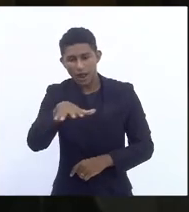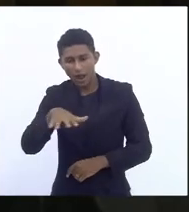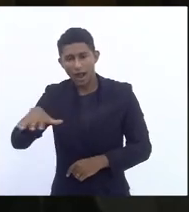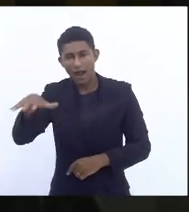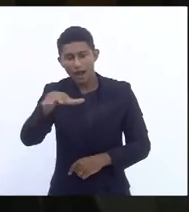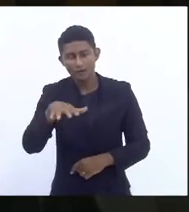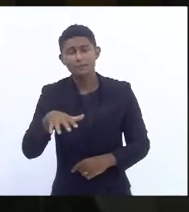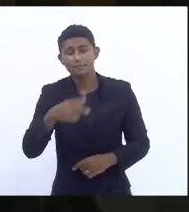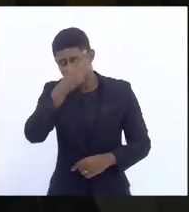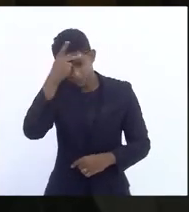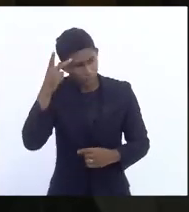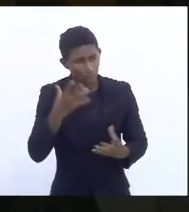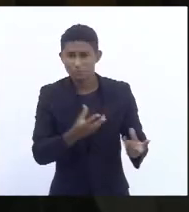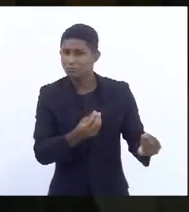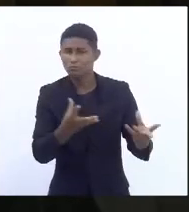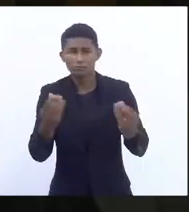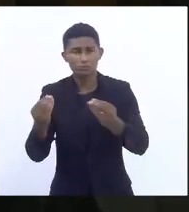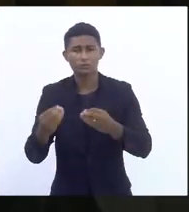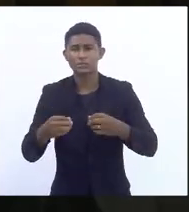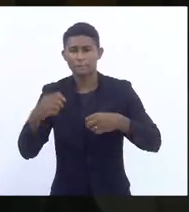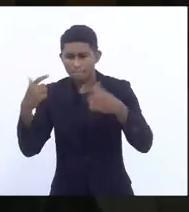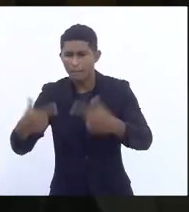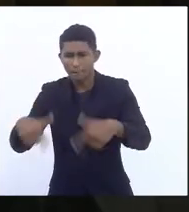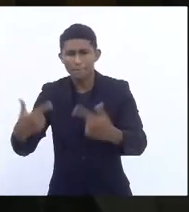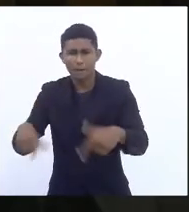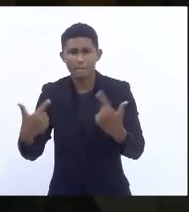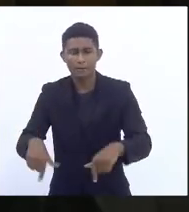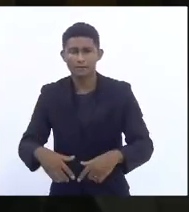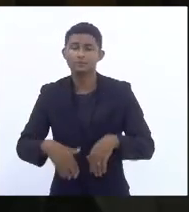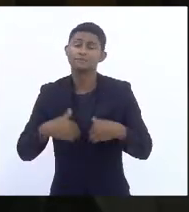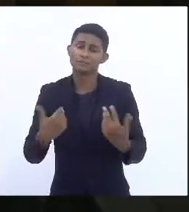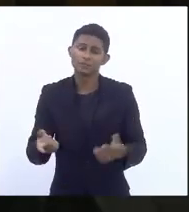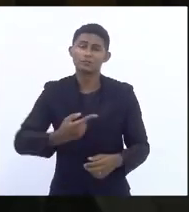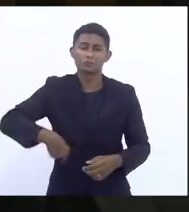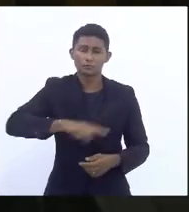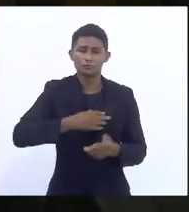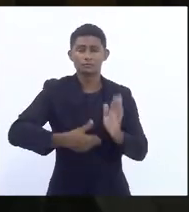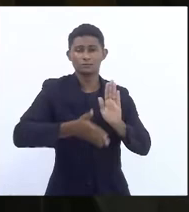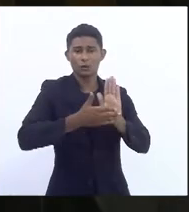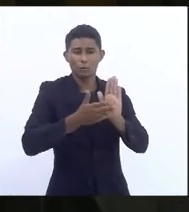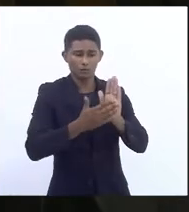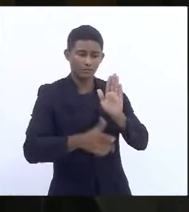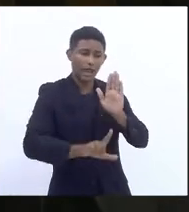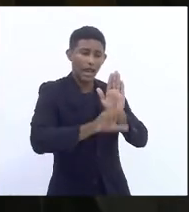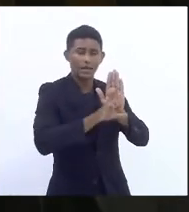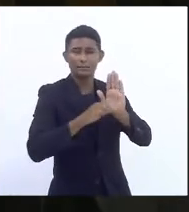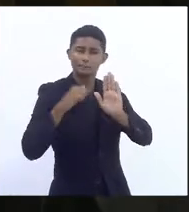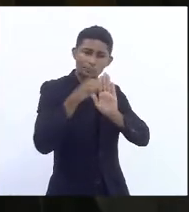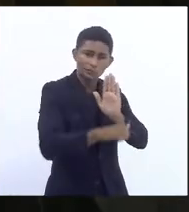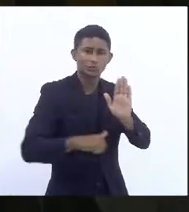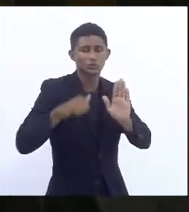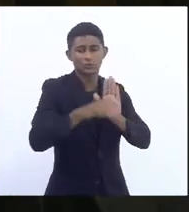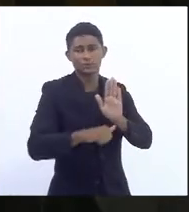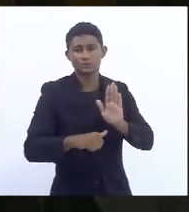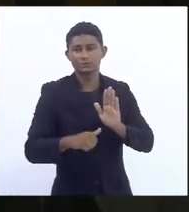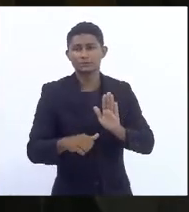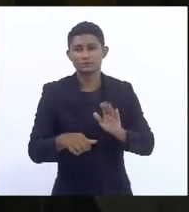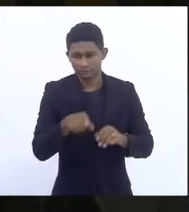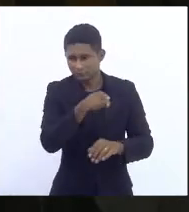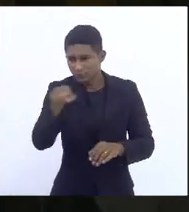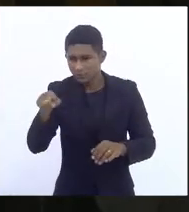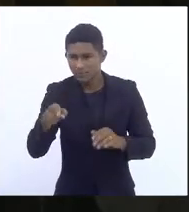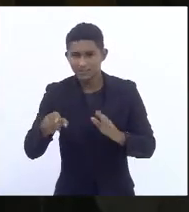Então, propusemos essa alteração de legislação e falamos especificamente, quem emendou sabe disso,